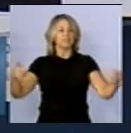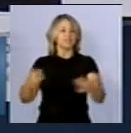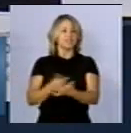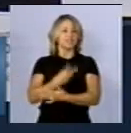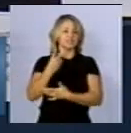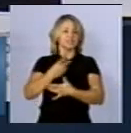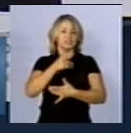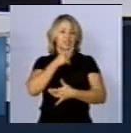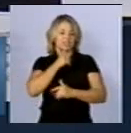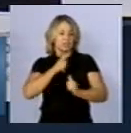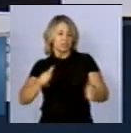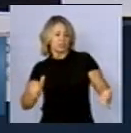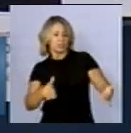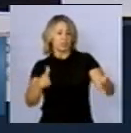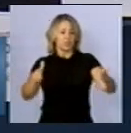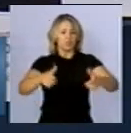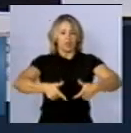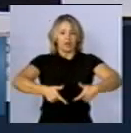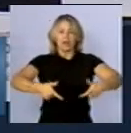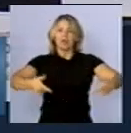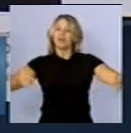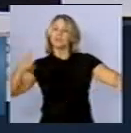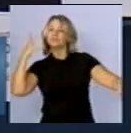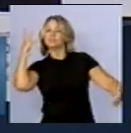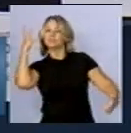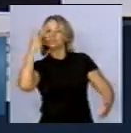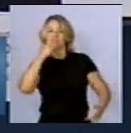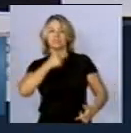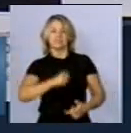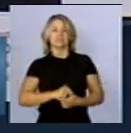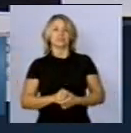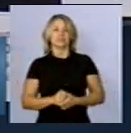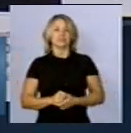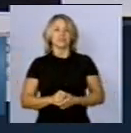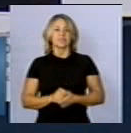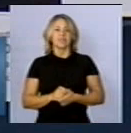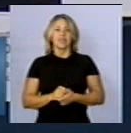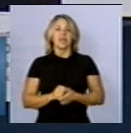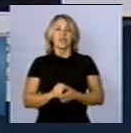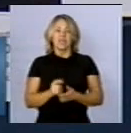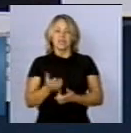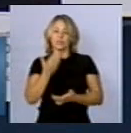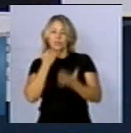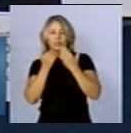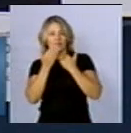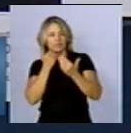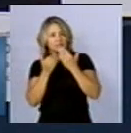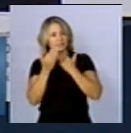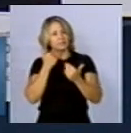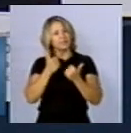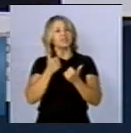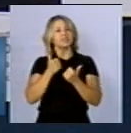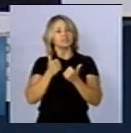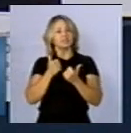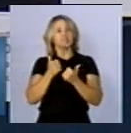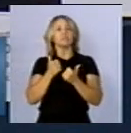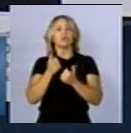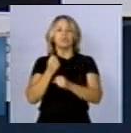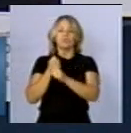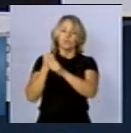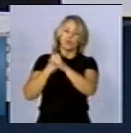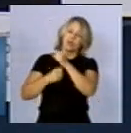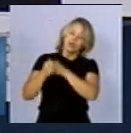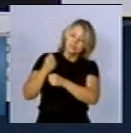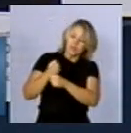o rio era abundante pescoço E aí esse esse alimento servia praticamente pro ano inteiro